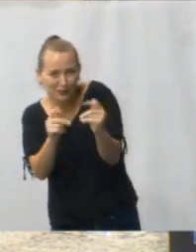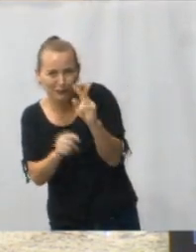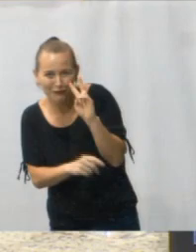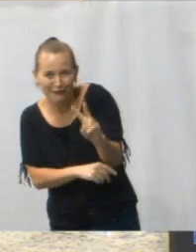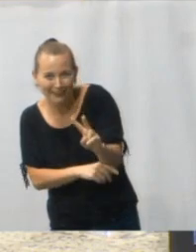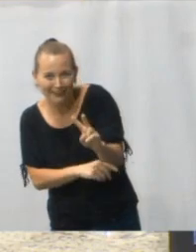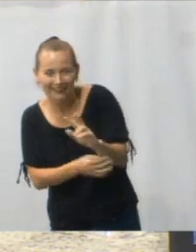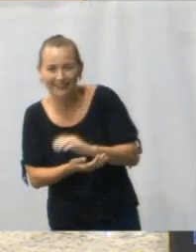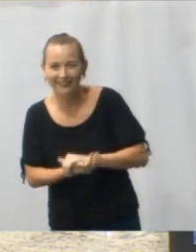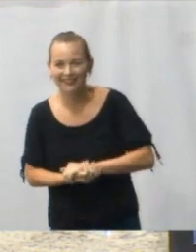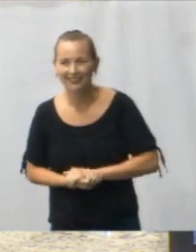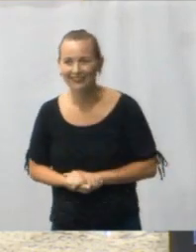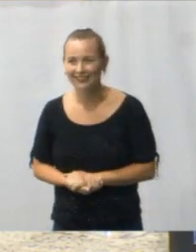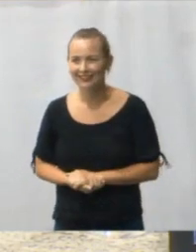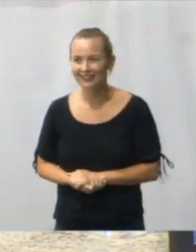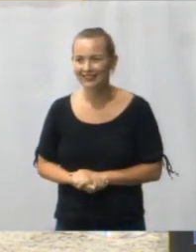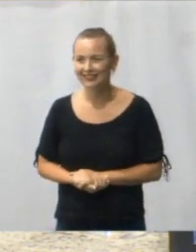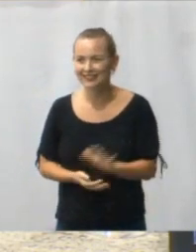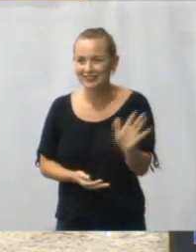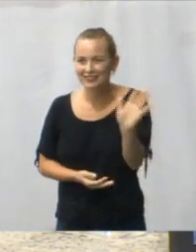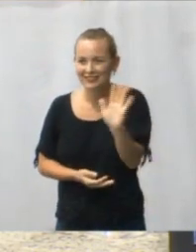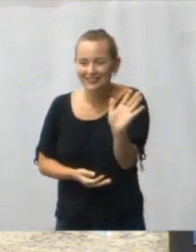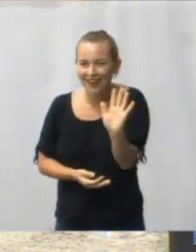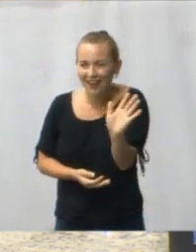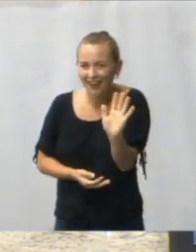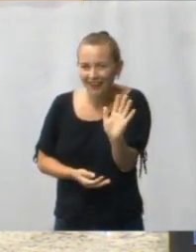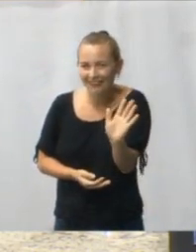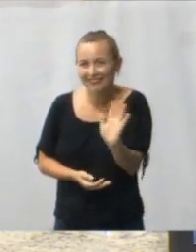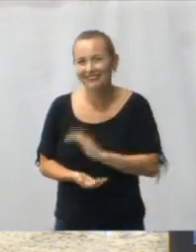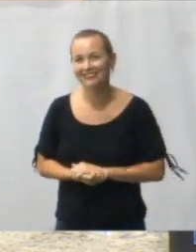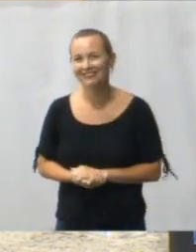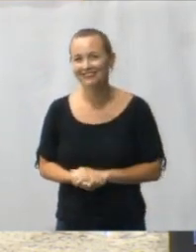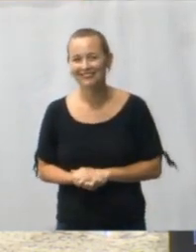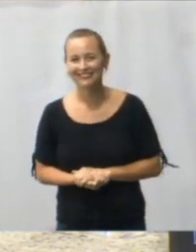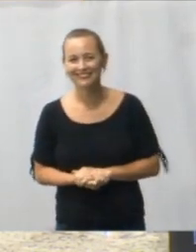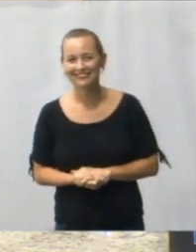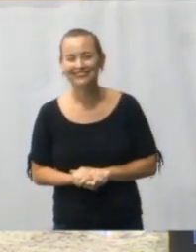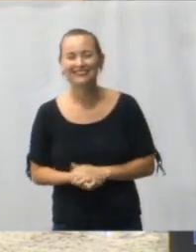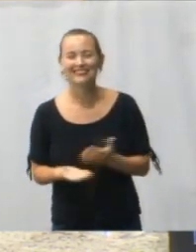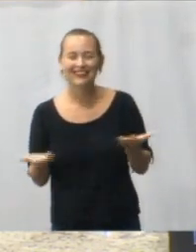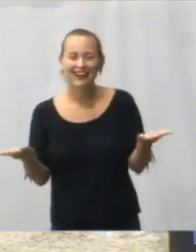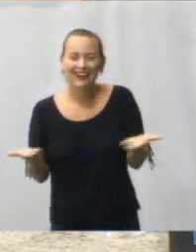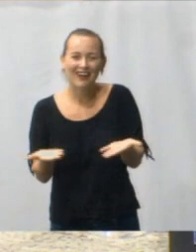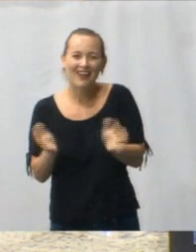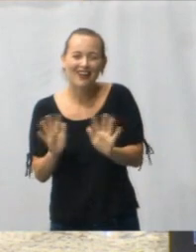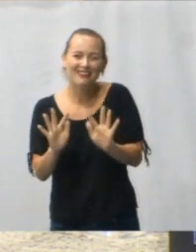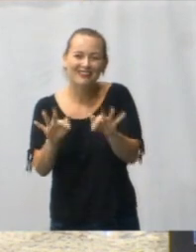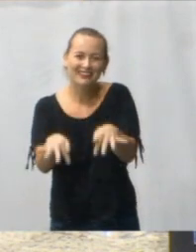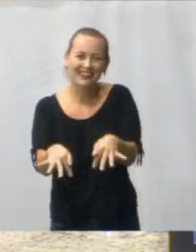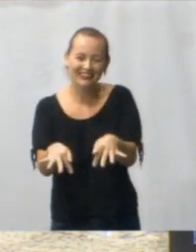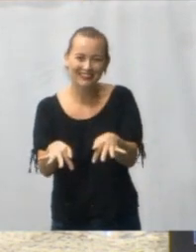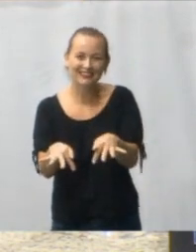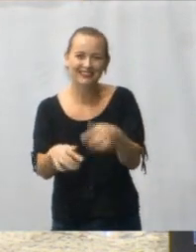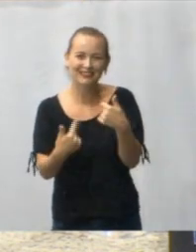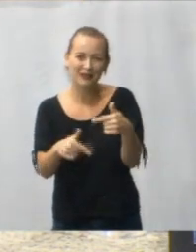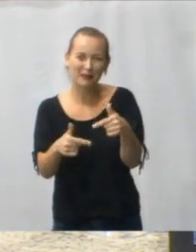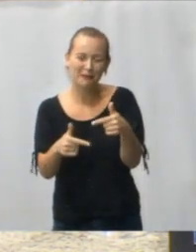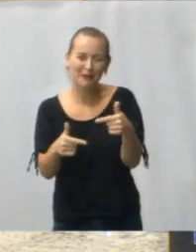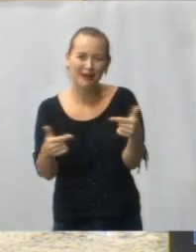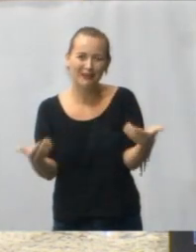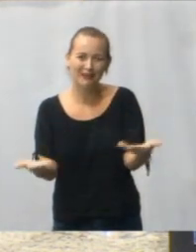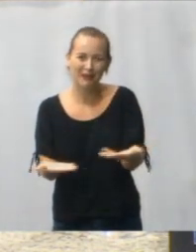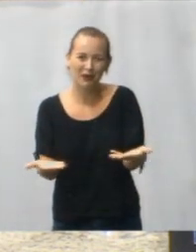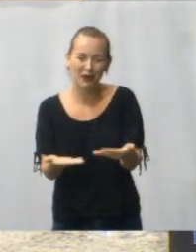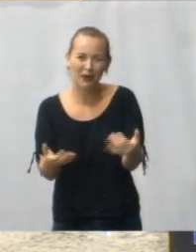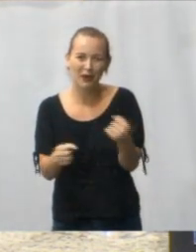Tchau. Tchau. E assim a gente encerra os trabalhos nessa manhã. Sessão